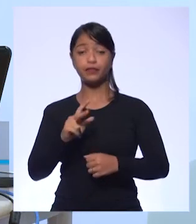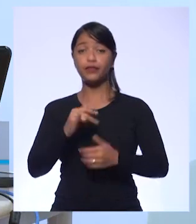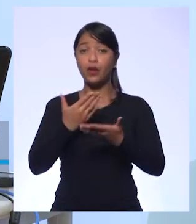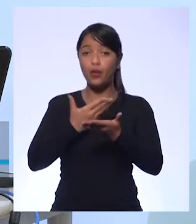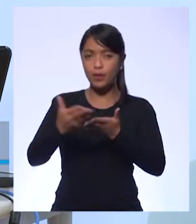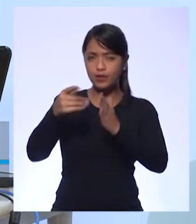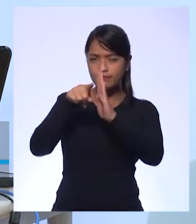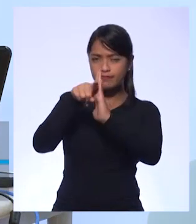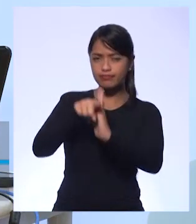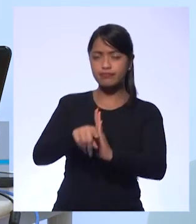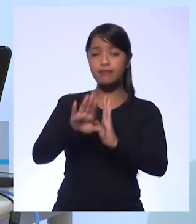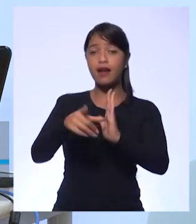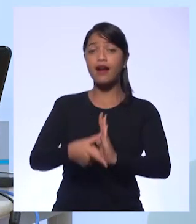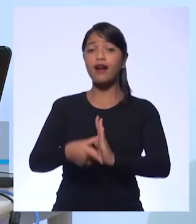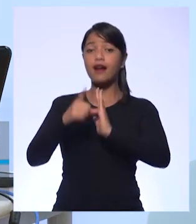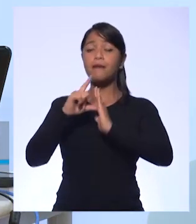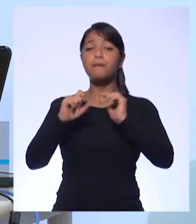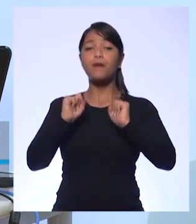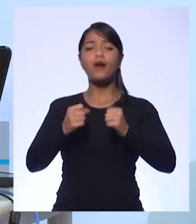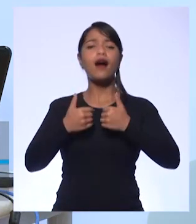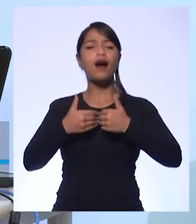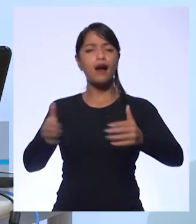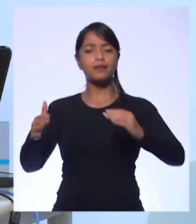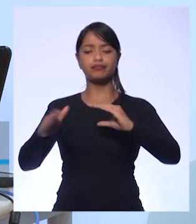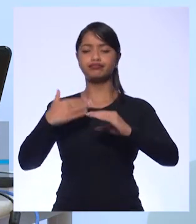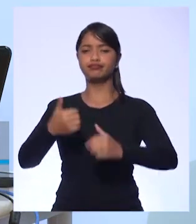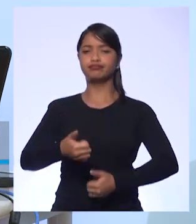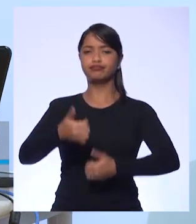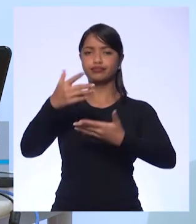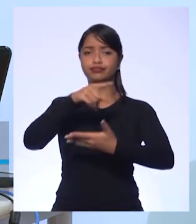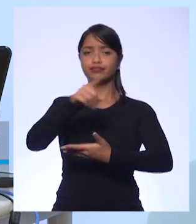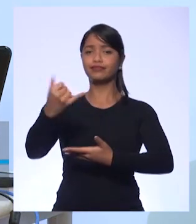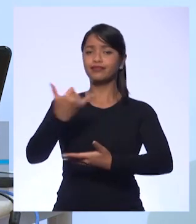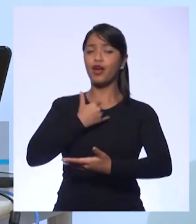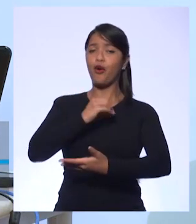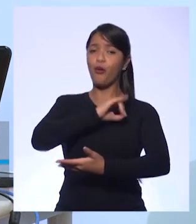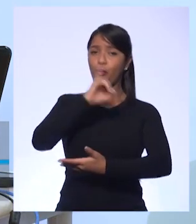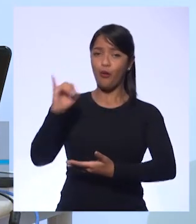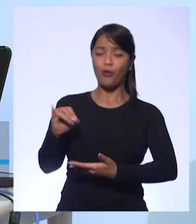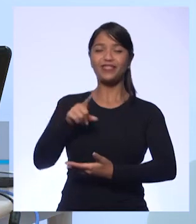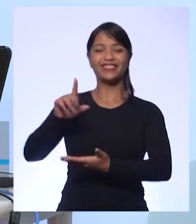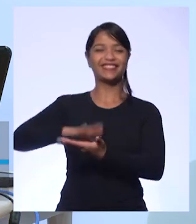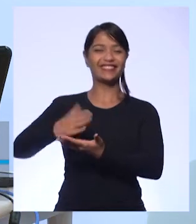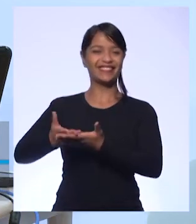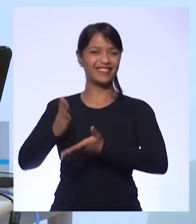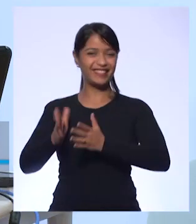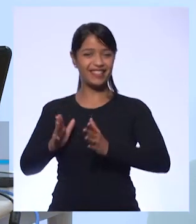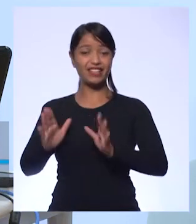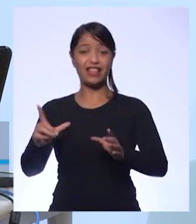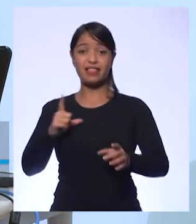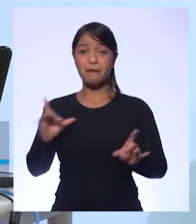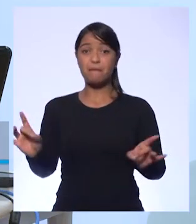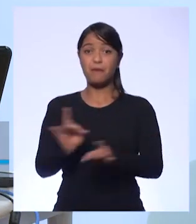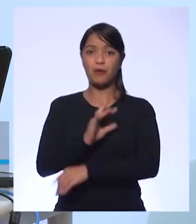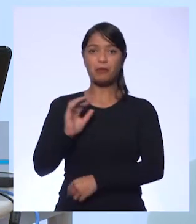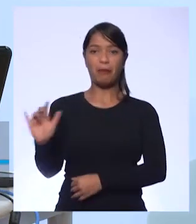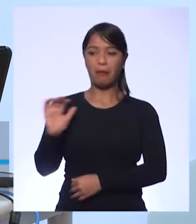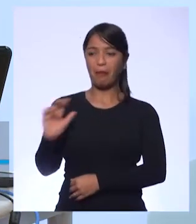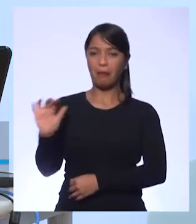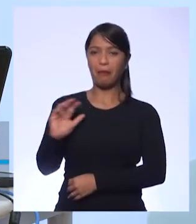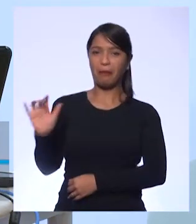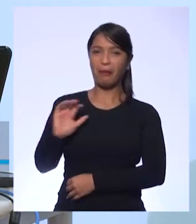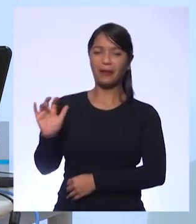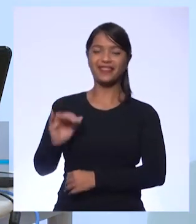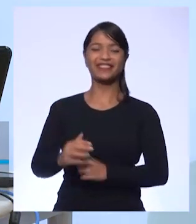oi. Enquanto isso, eu vou mandando os beijos. Então, pessoal de Libras, preparando as mãozinhas. As meninas já estão rindo lá para mim.